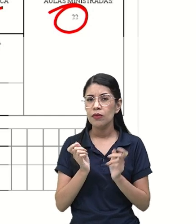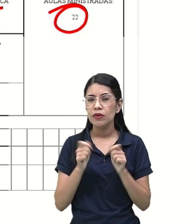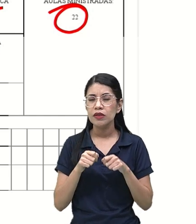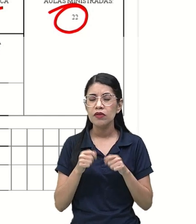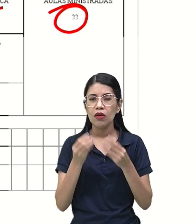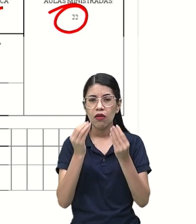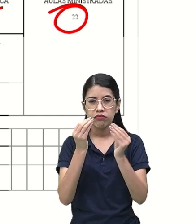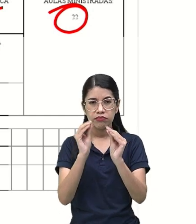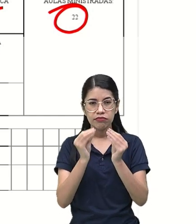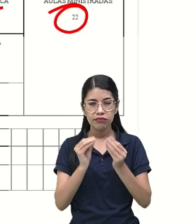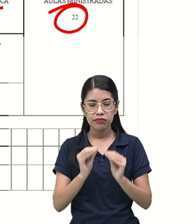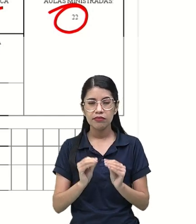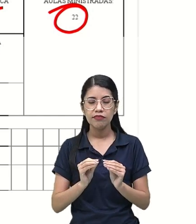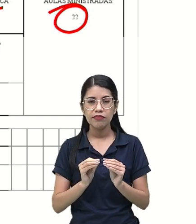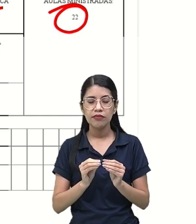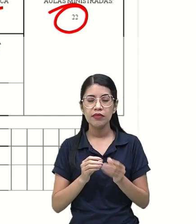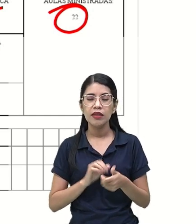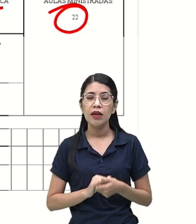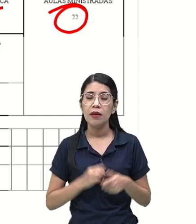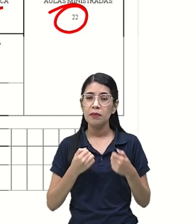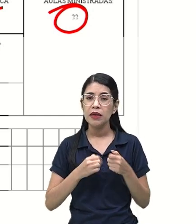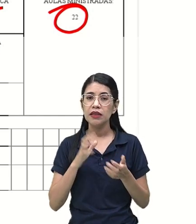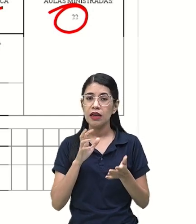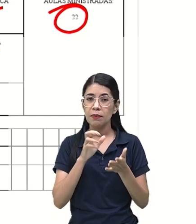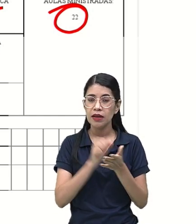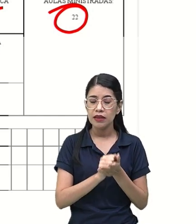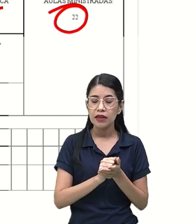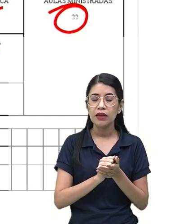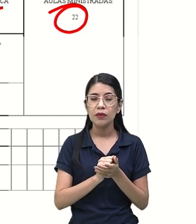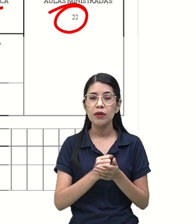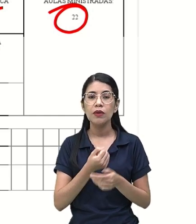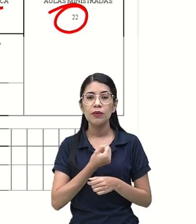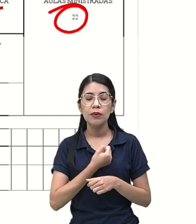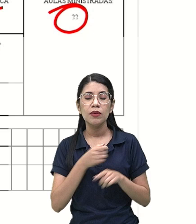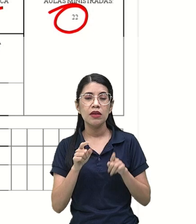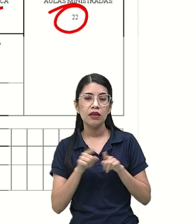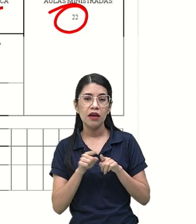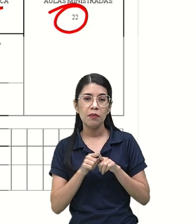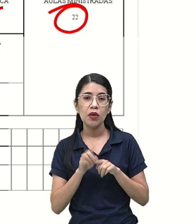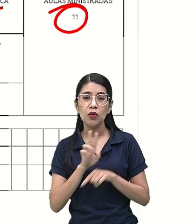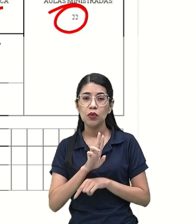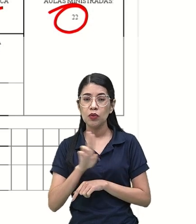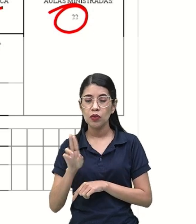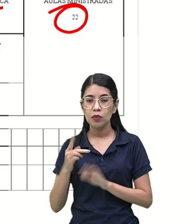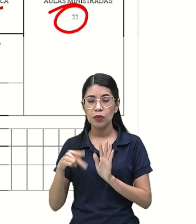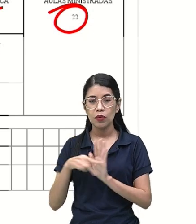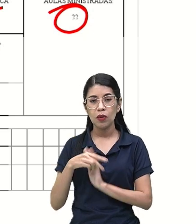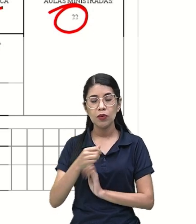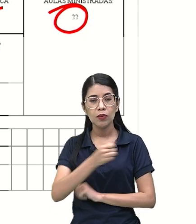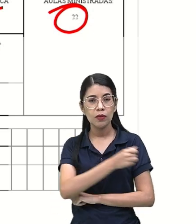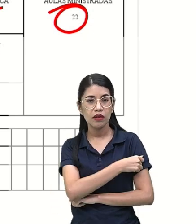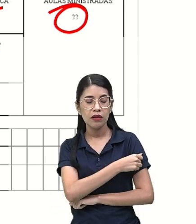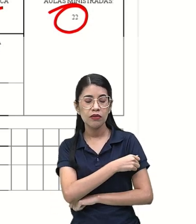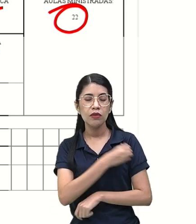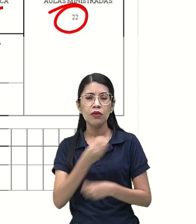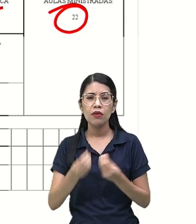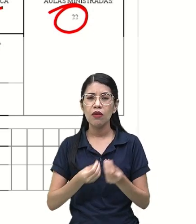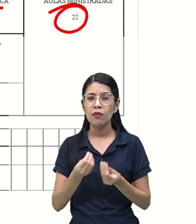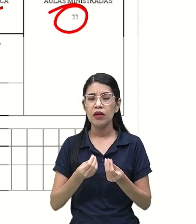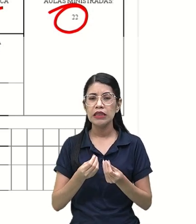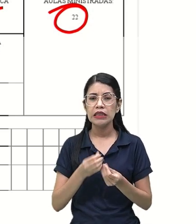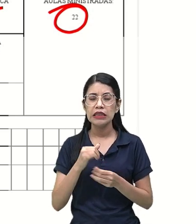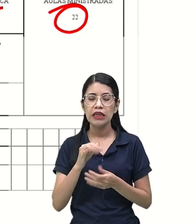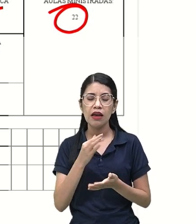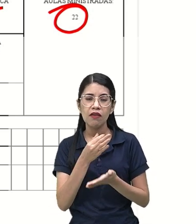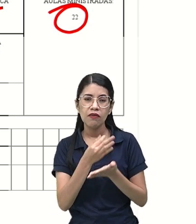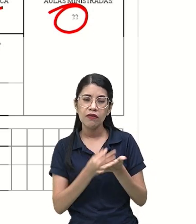Primeiro coloca o número da matrícula e o nome do aluno, né? E como é que eu vou colocar a presença, como é que eu vou colocar a